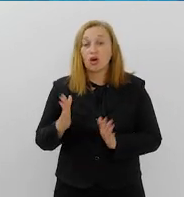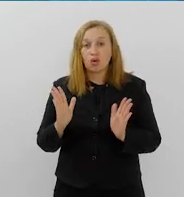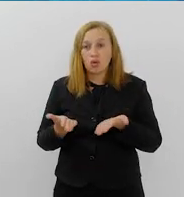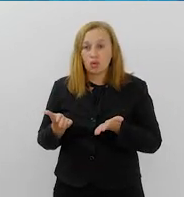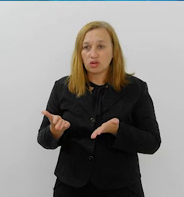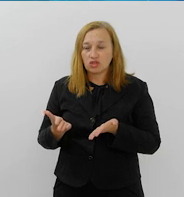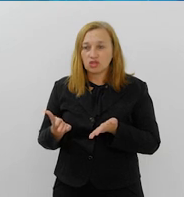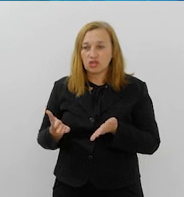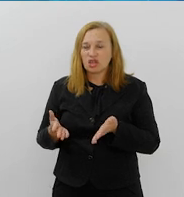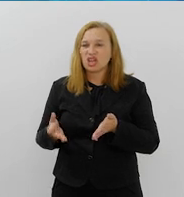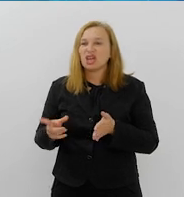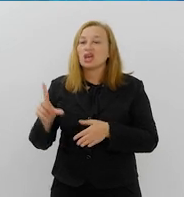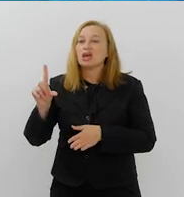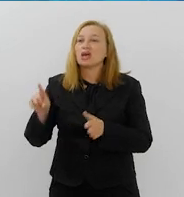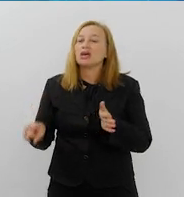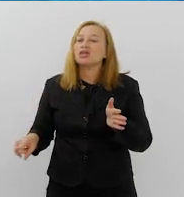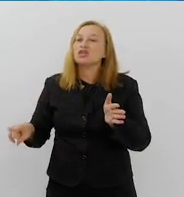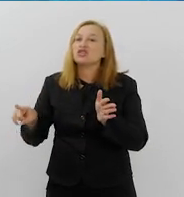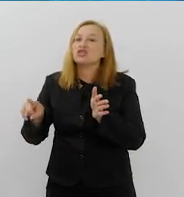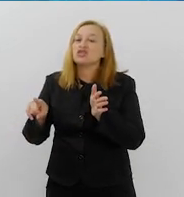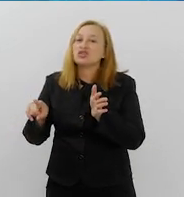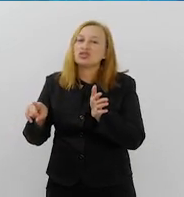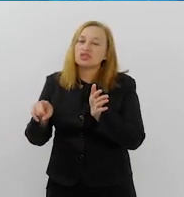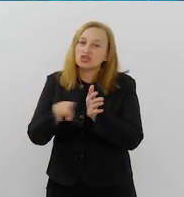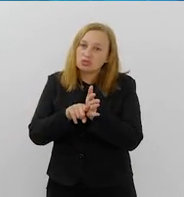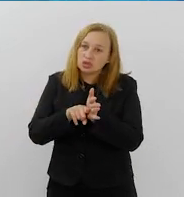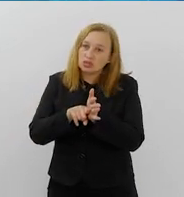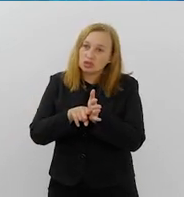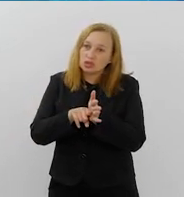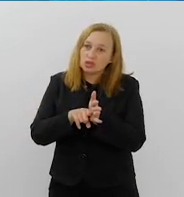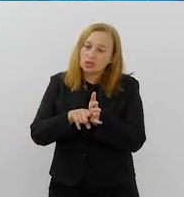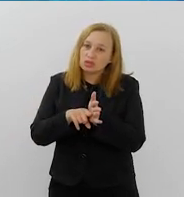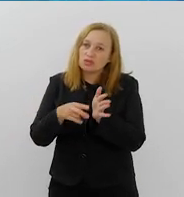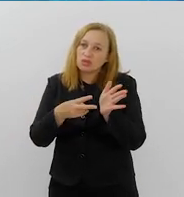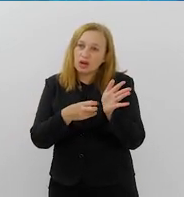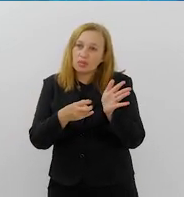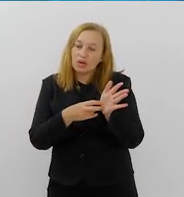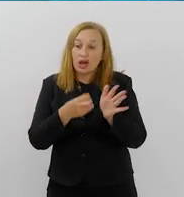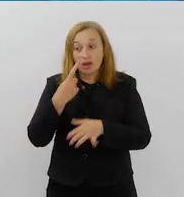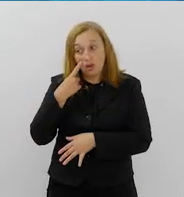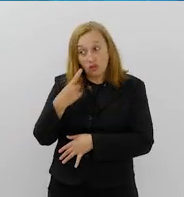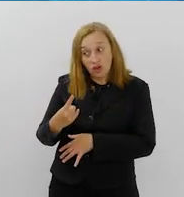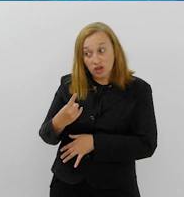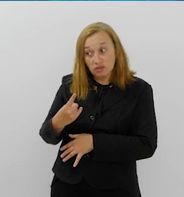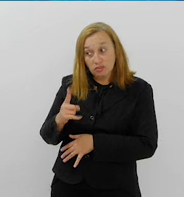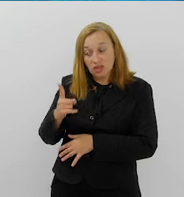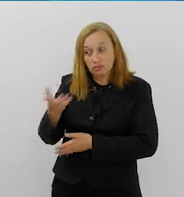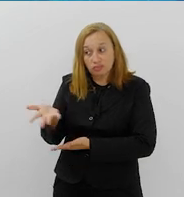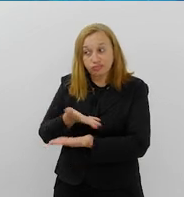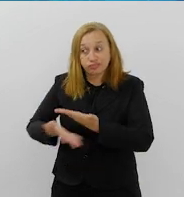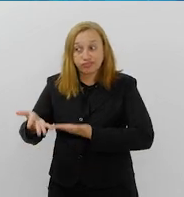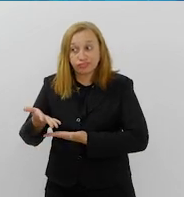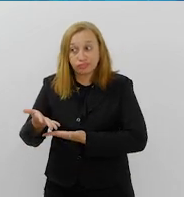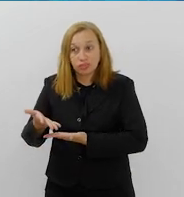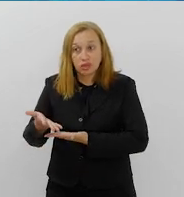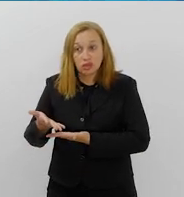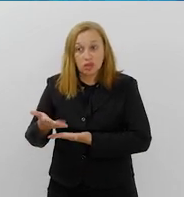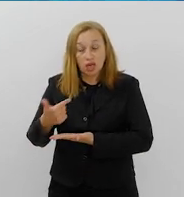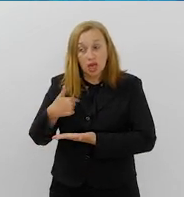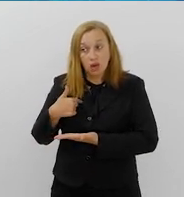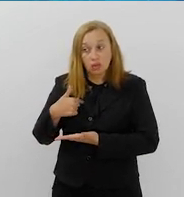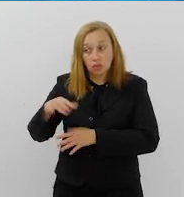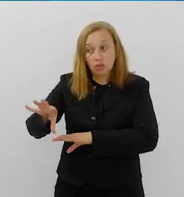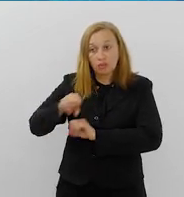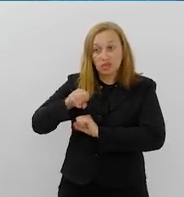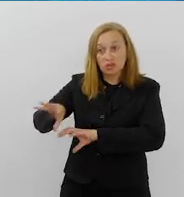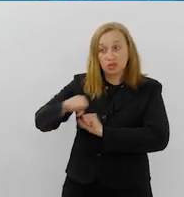espera-se X menos 10, porque diminuiu. Porque eu vejo, mas eu não interajo. Eu